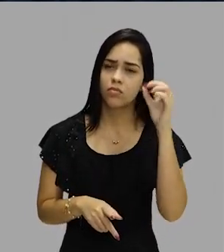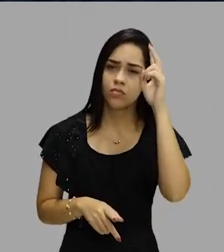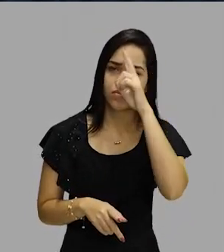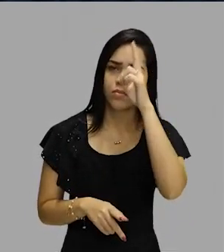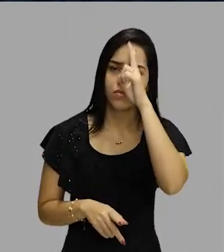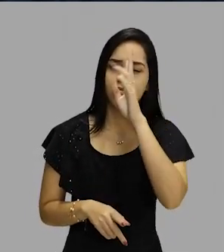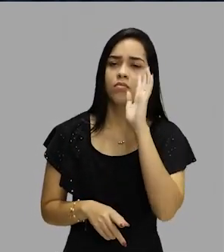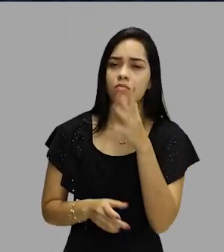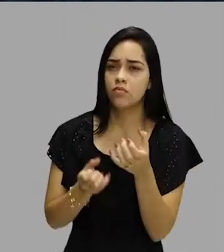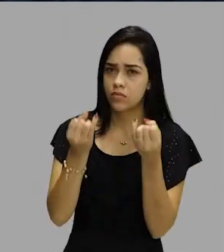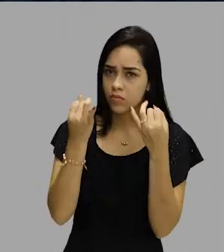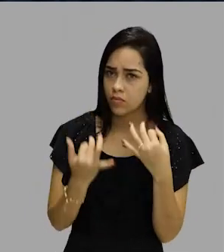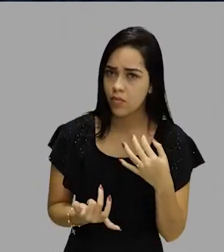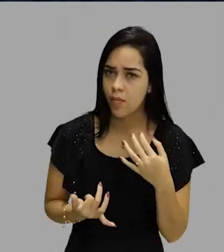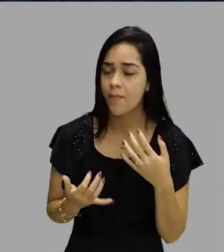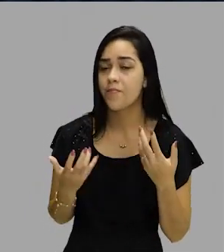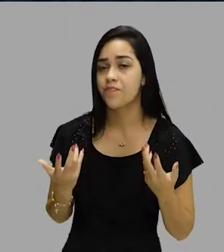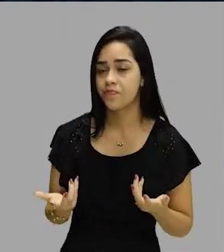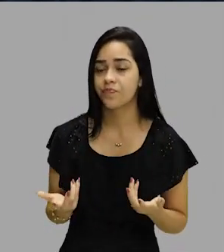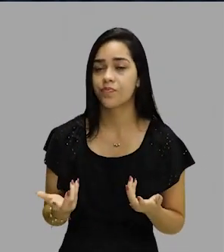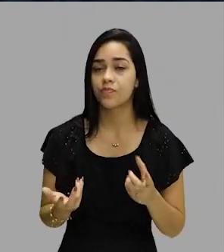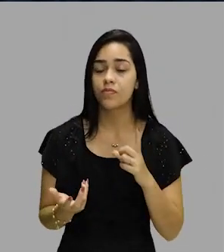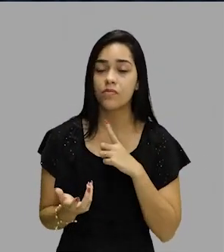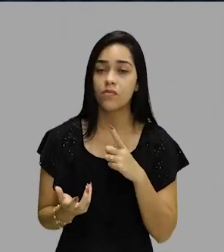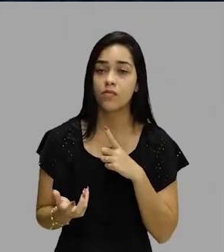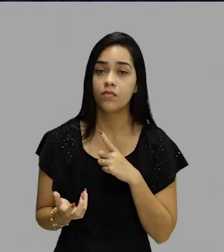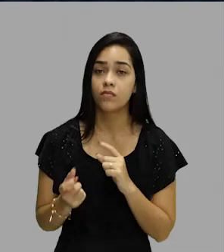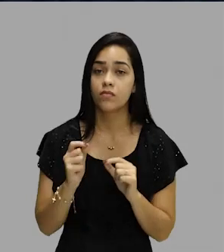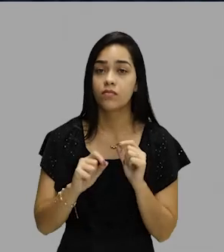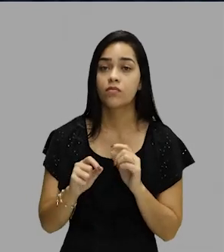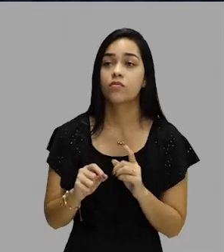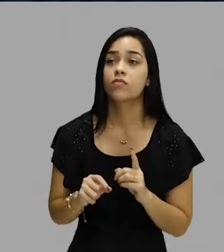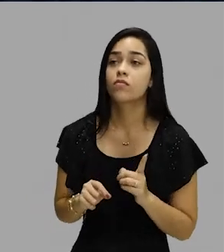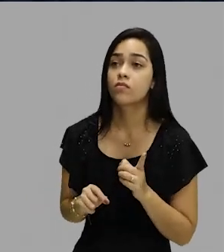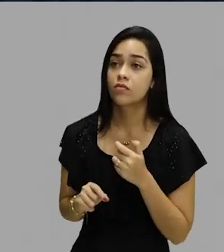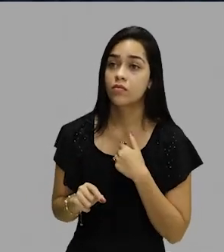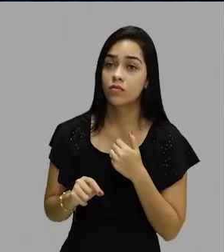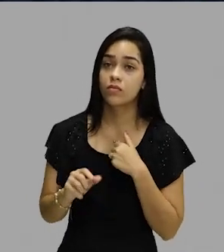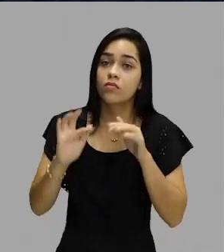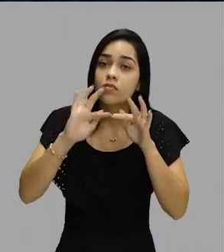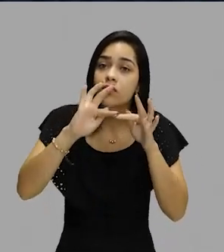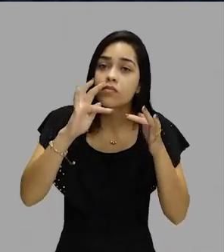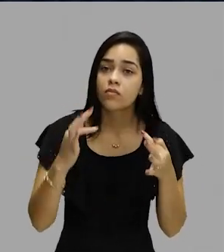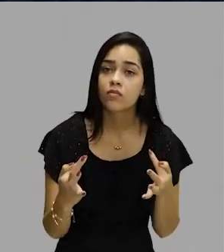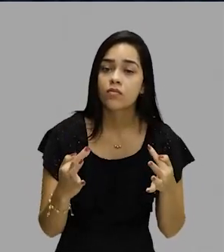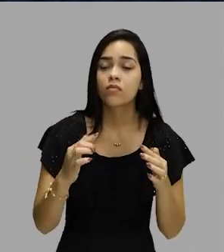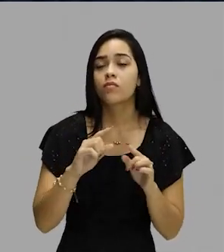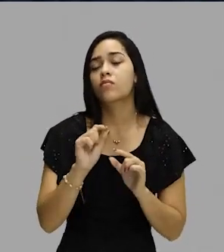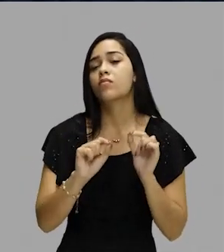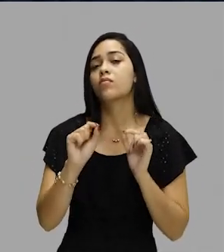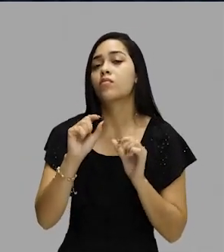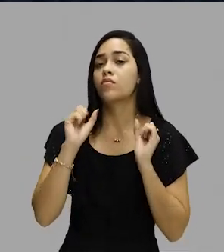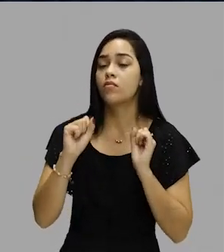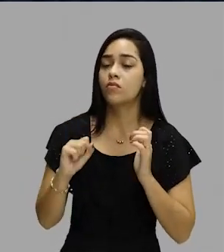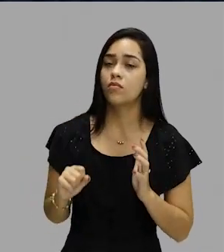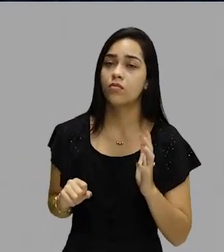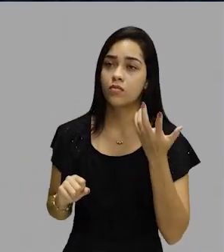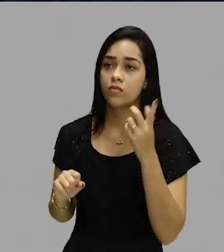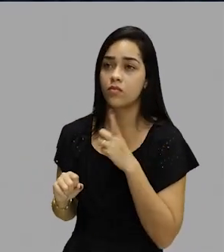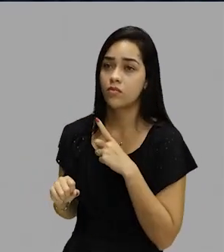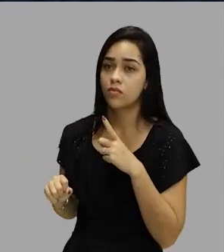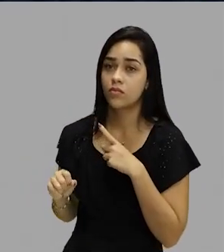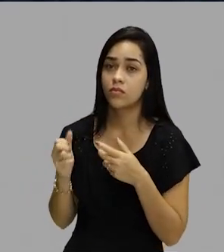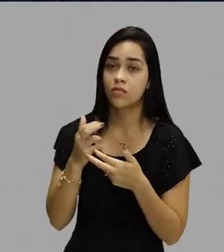reações que eu falei anteriormente? Bem, aquelas reações ali, eu falei de forma bem simplificada. Para que elas ocorram,